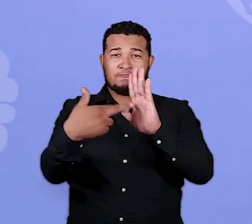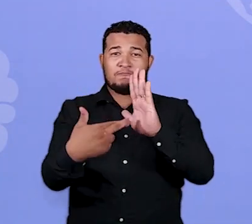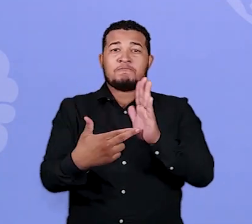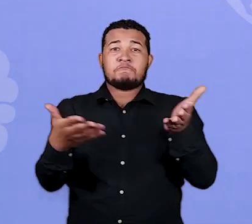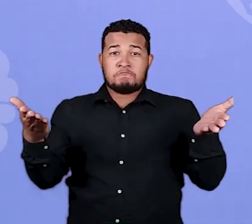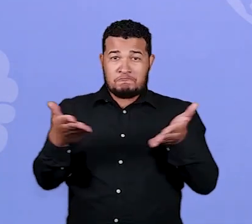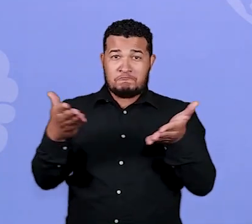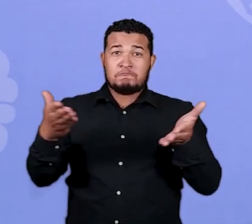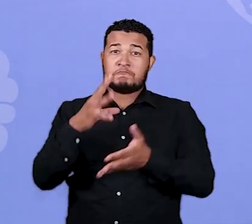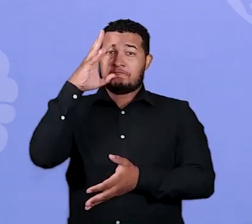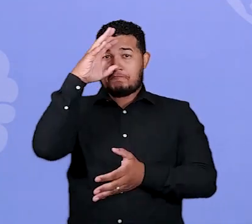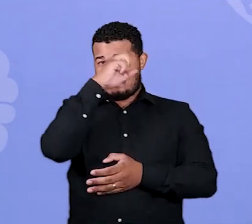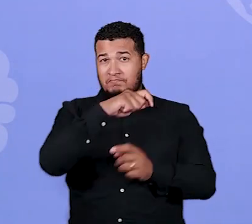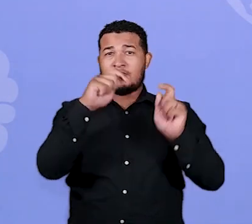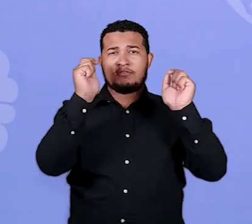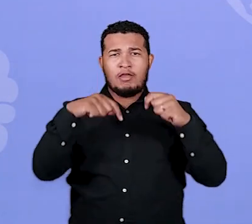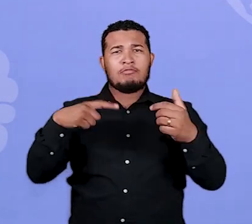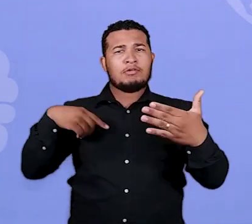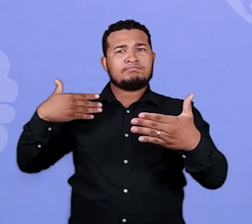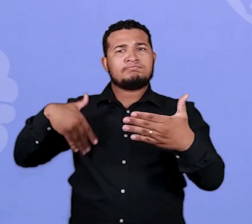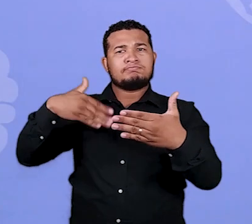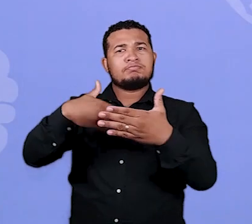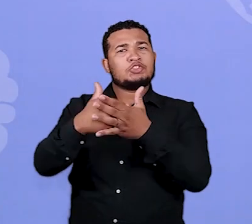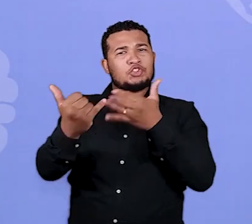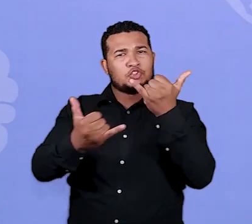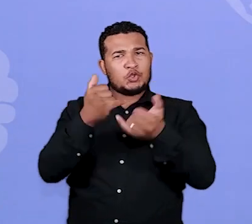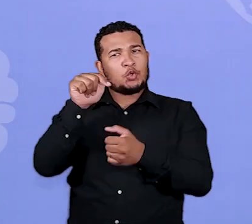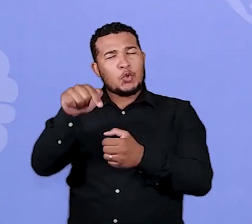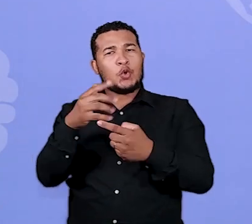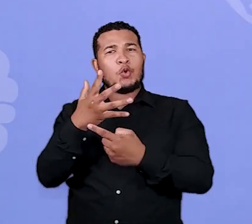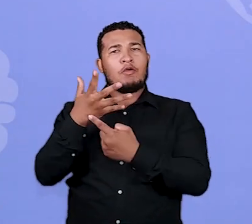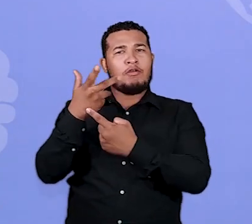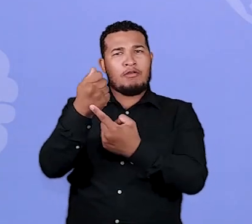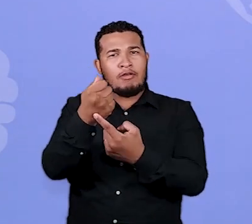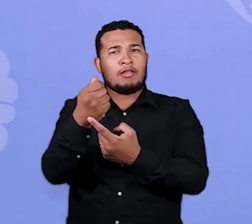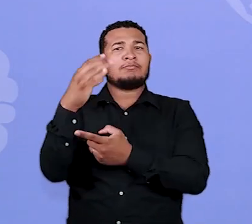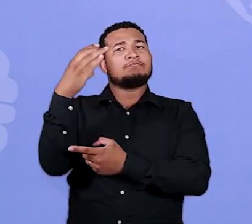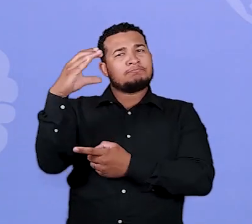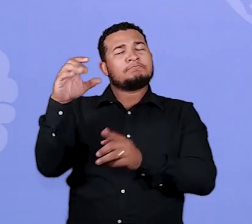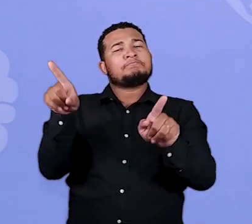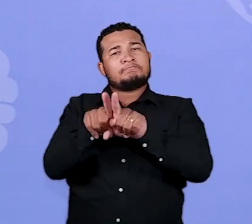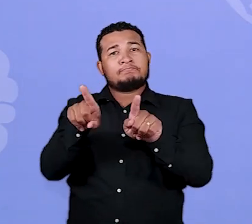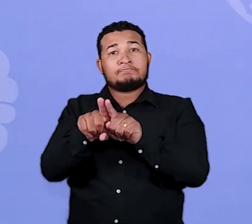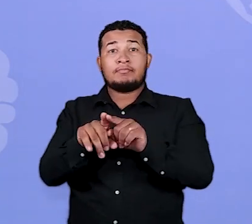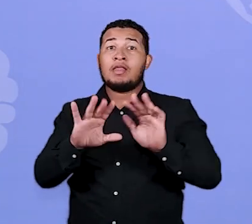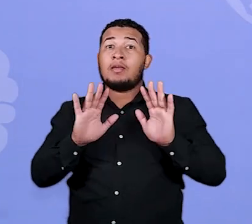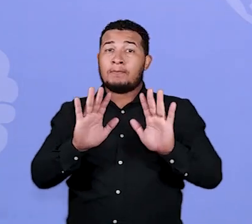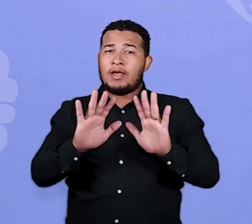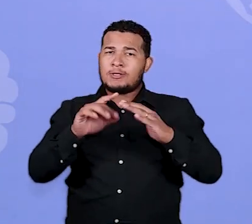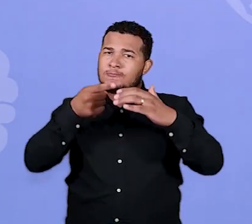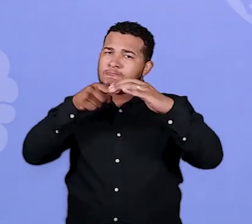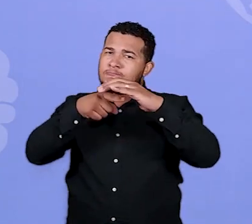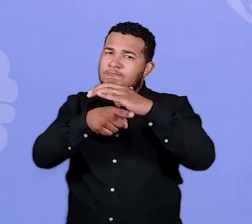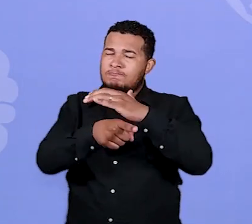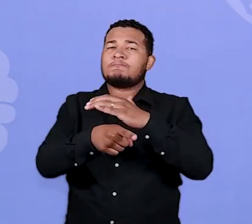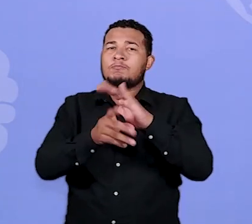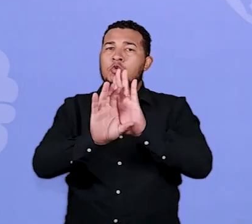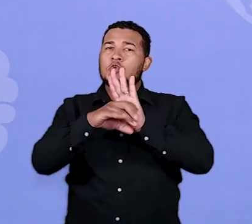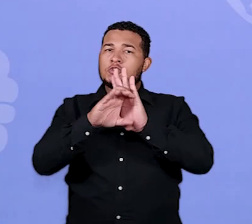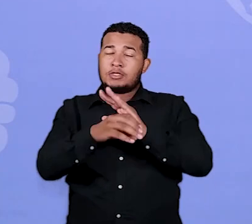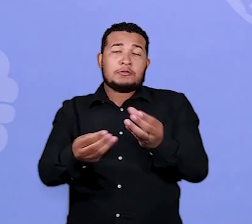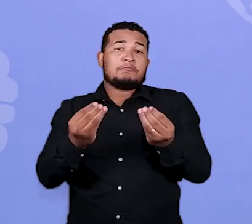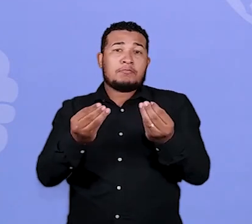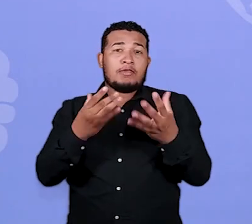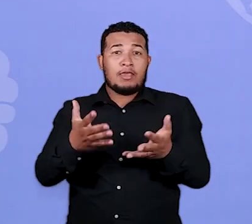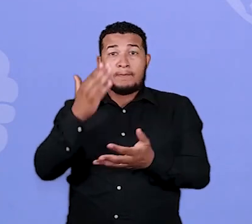nós aprendemos, nas regras que perpassam por este jogo, por essa arte, por essa ciência. Mas eu quero aprofundar um pouco mais